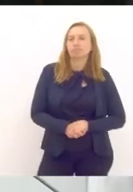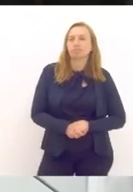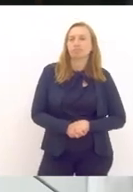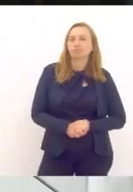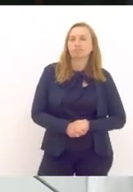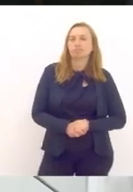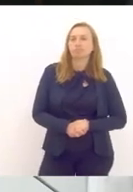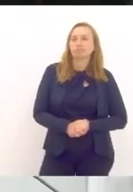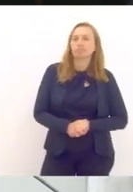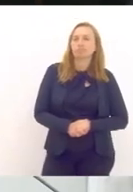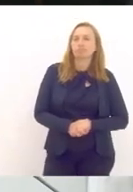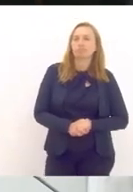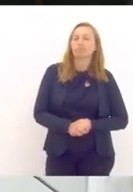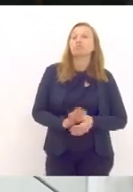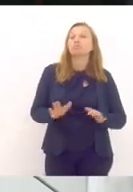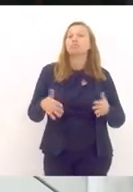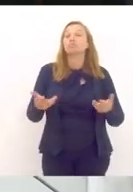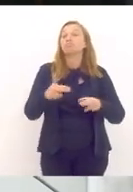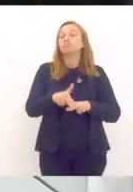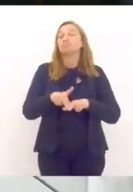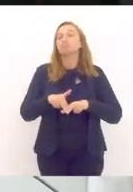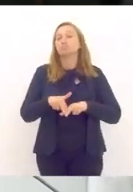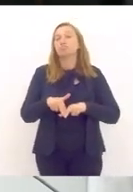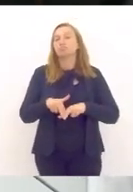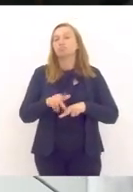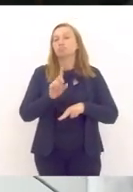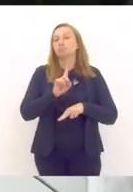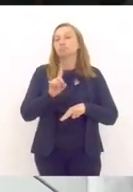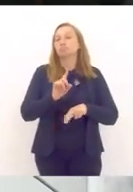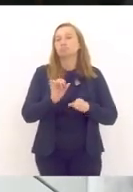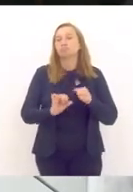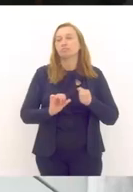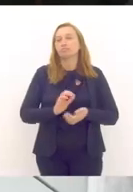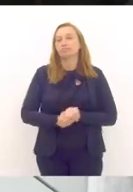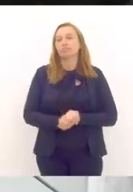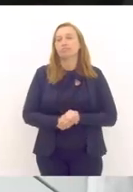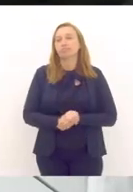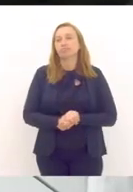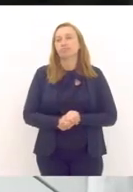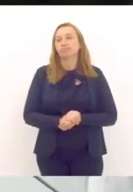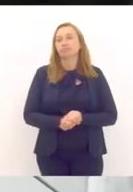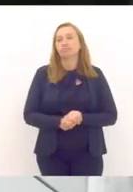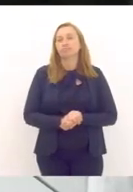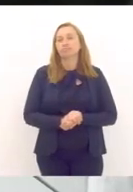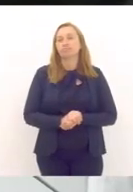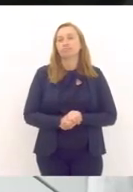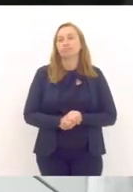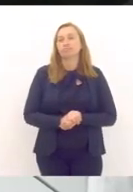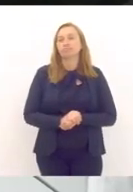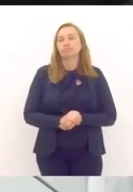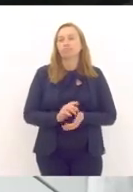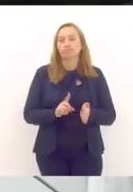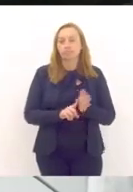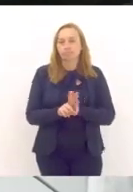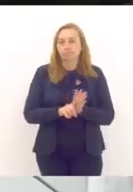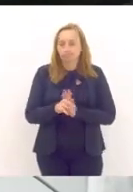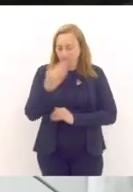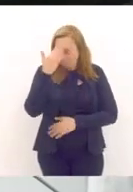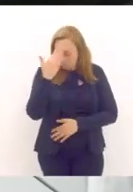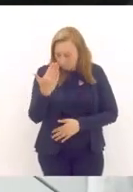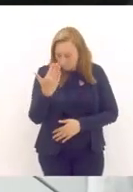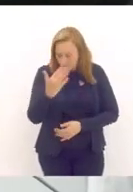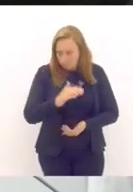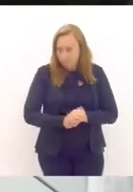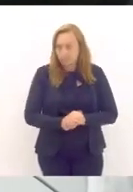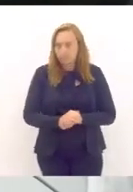essas renúncias, por qual motivo ainda não foi realizado? Então, fica aqui os questionamentos e agradeço aí. Tentei